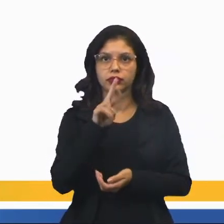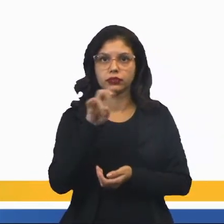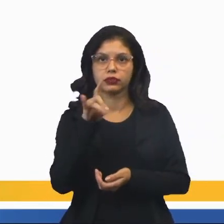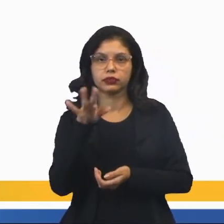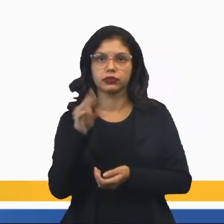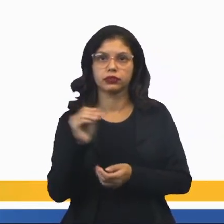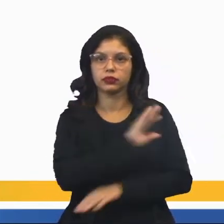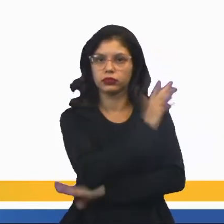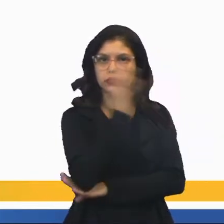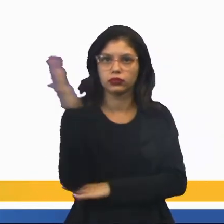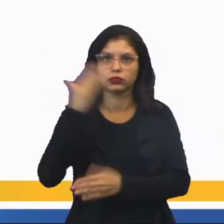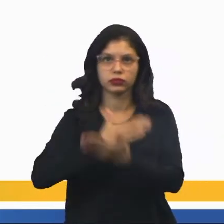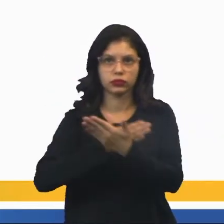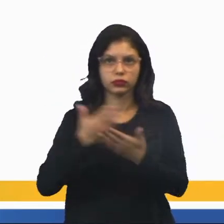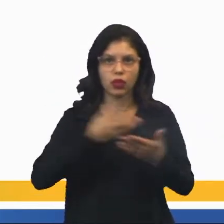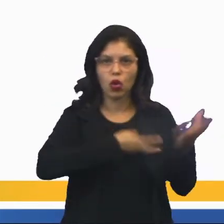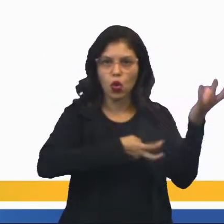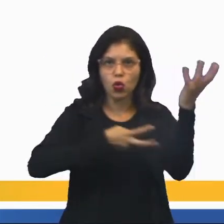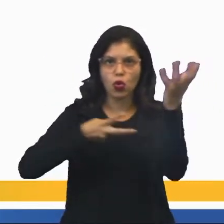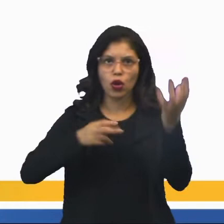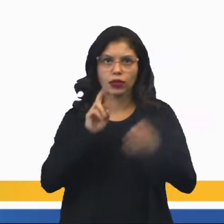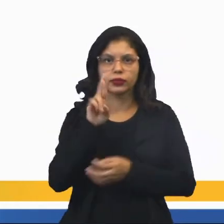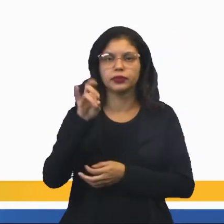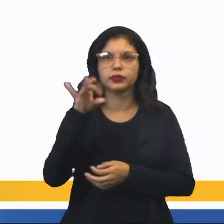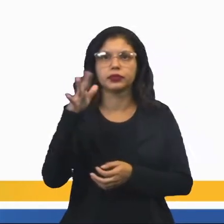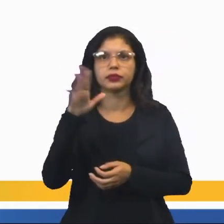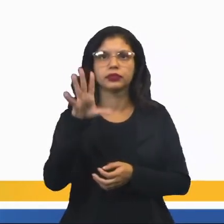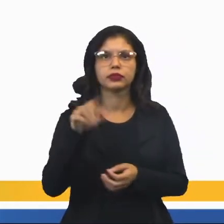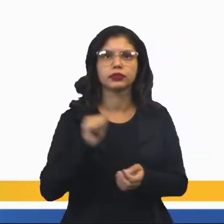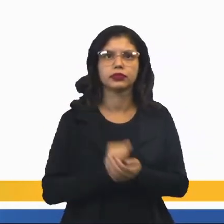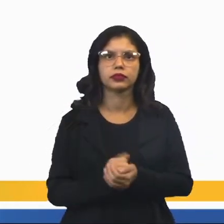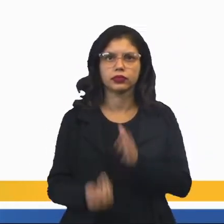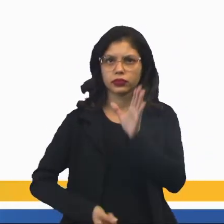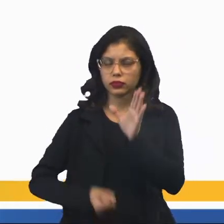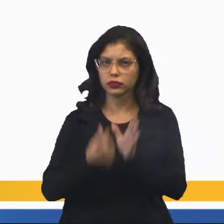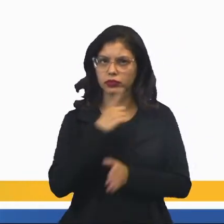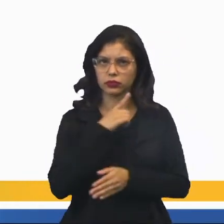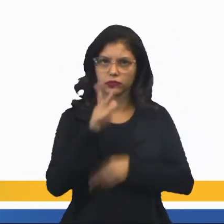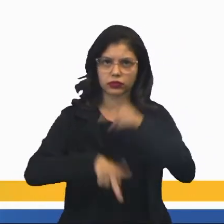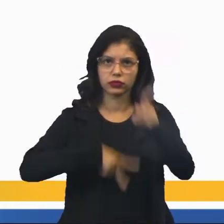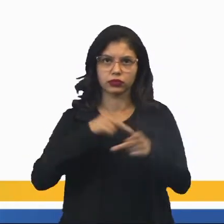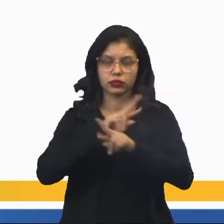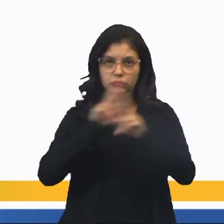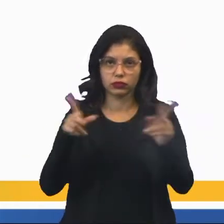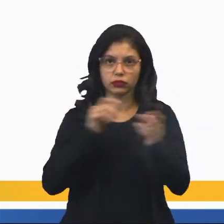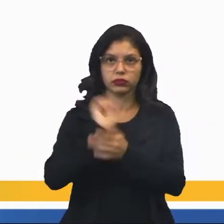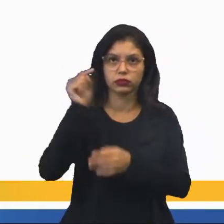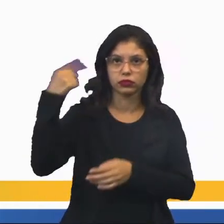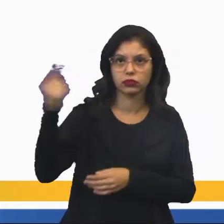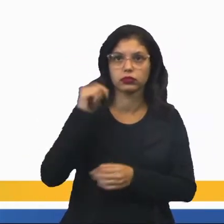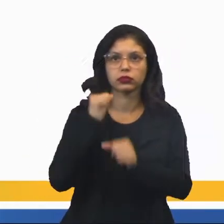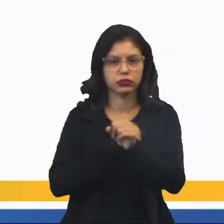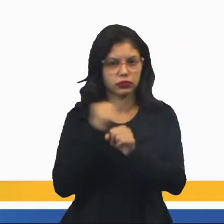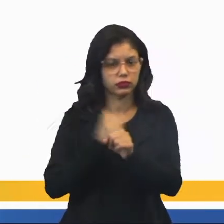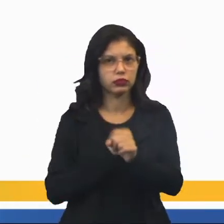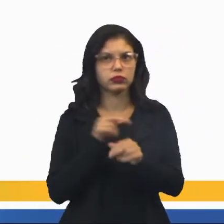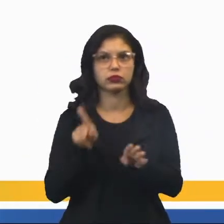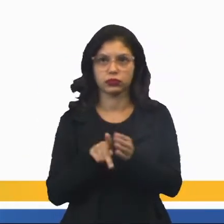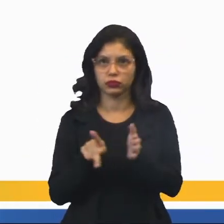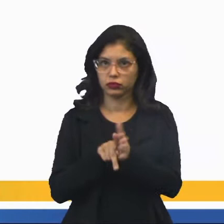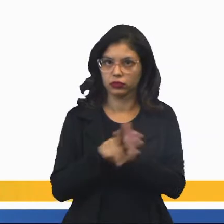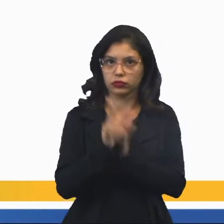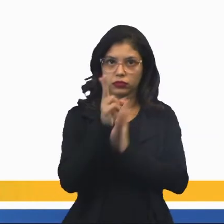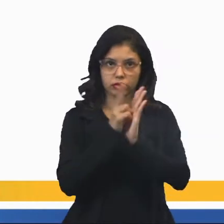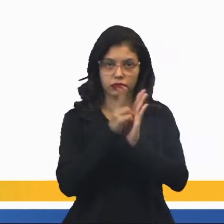desbravadores das matas começaram a explorar as riquezas, fundando povoações diferentes daquelas construídas